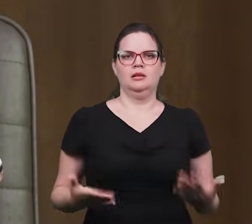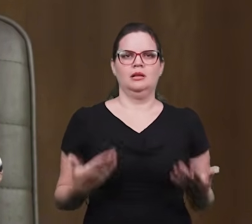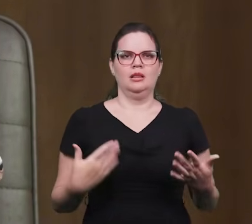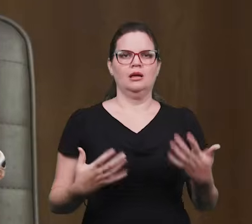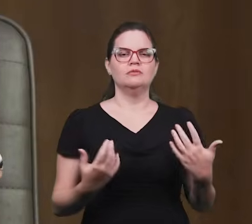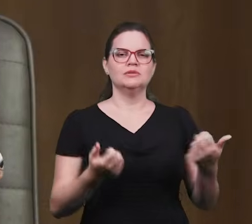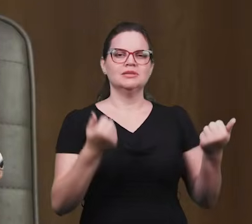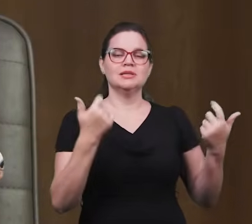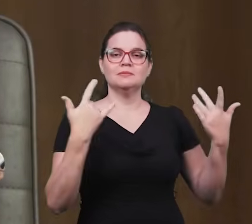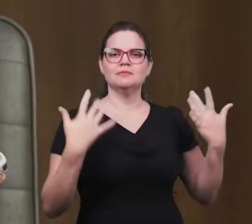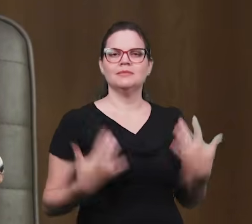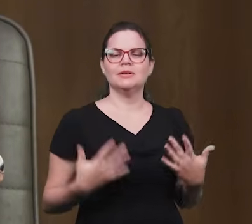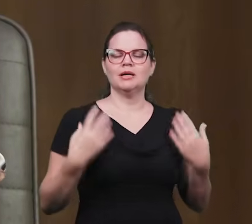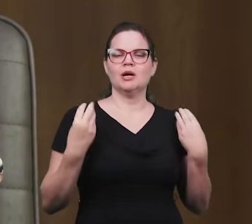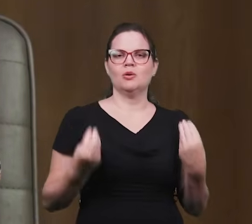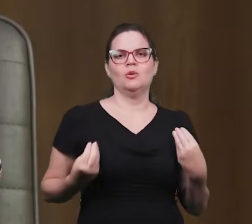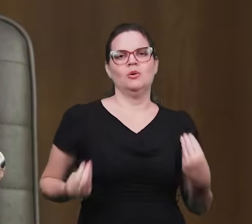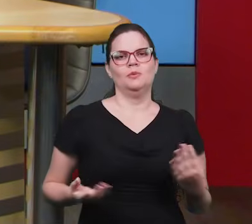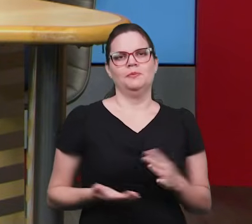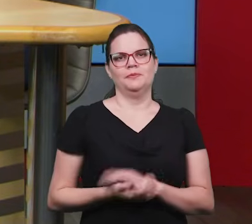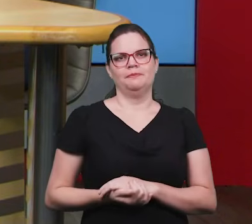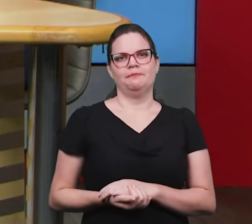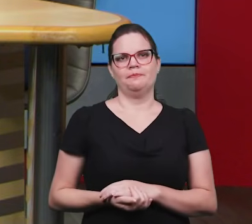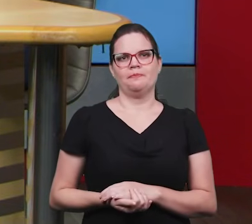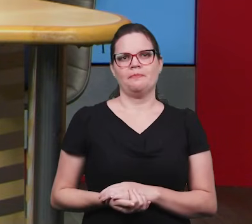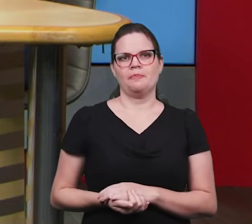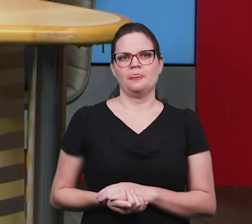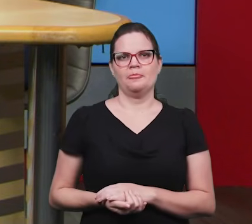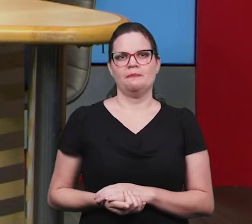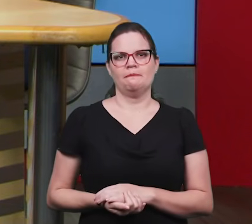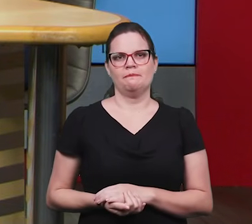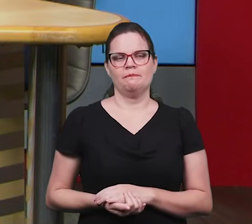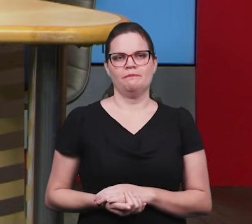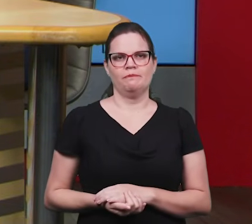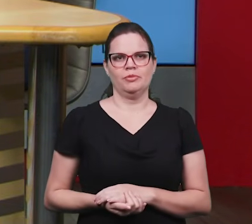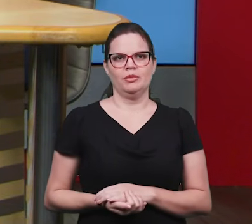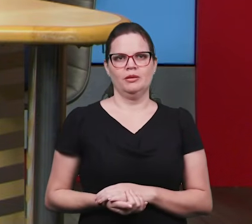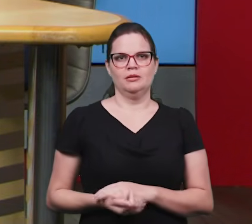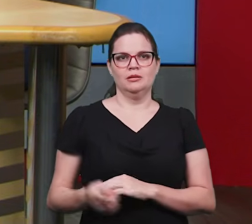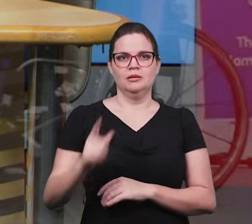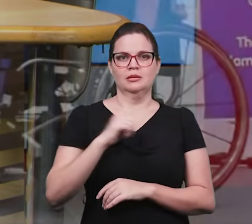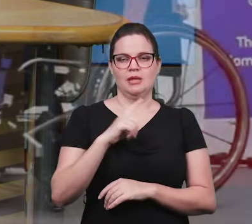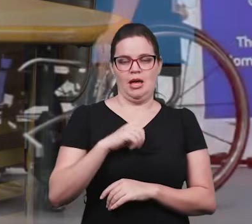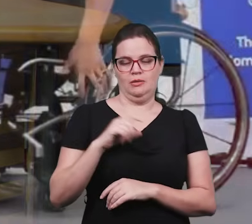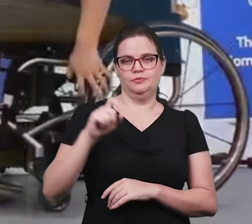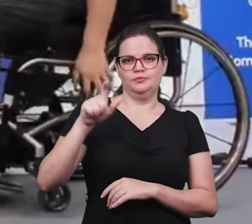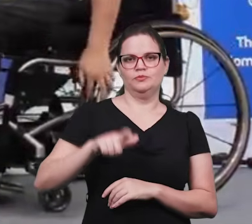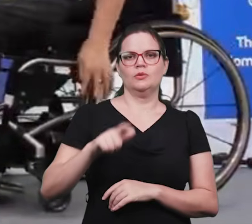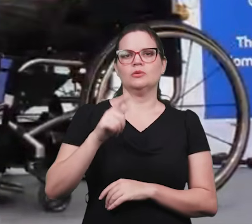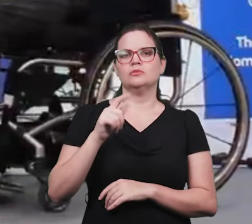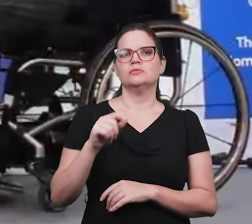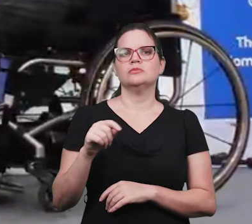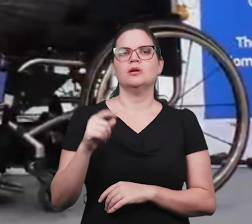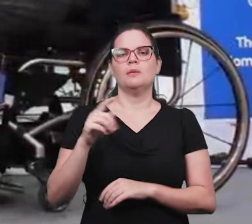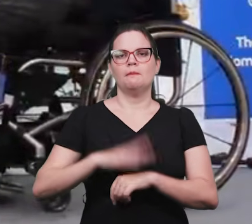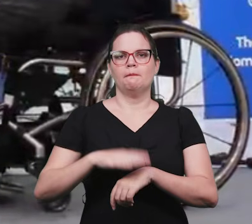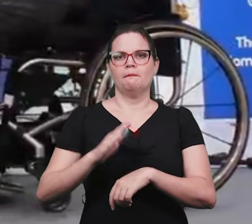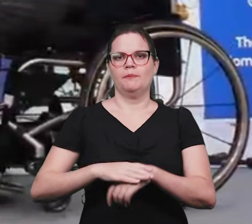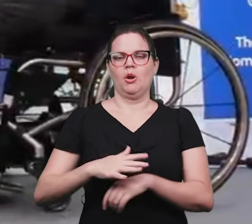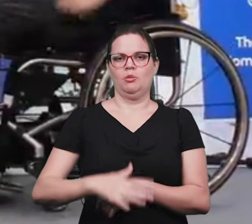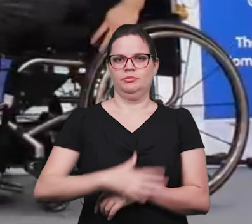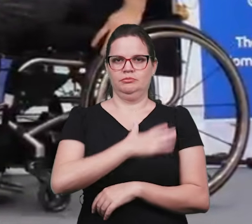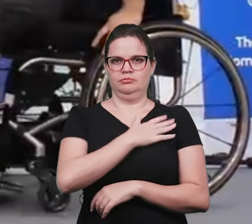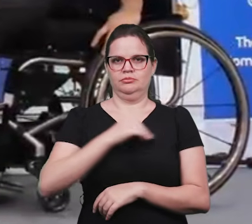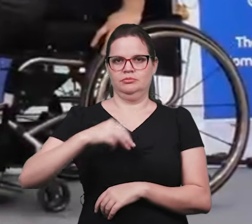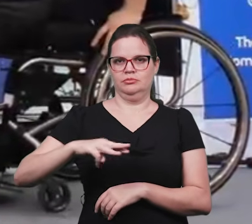Conte, né? Explique como é que se dá esse... O exoesqueleto, ele é um desenvolvimento militar